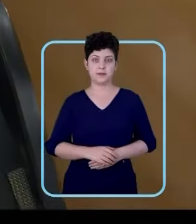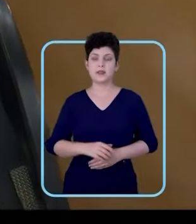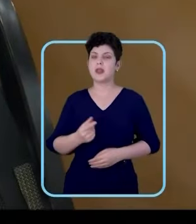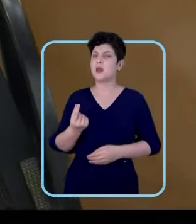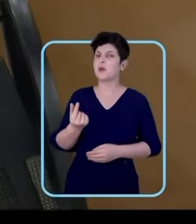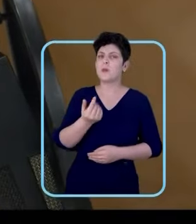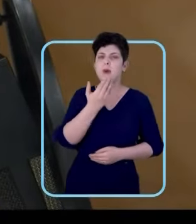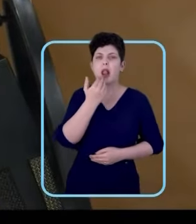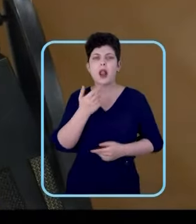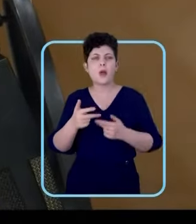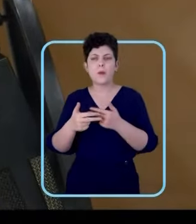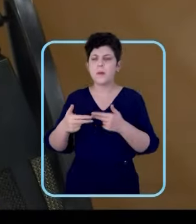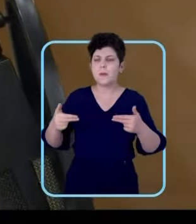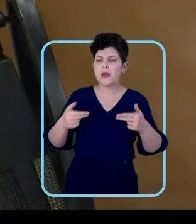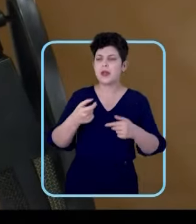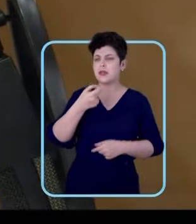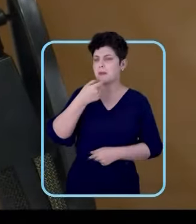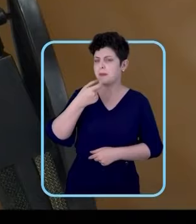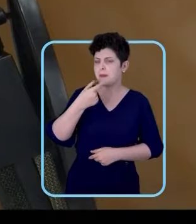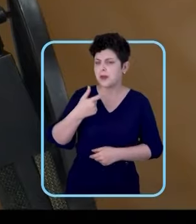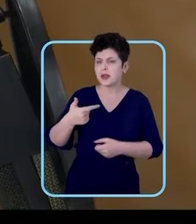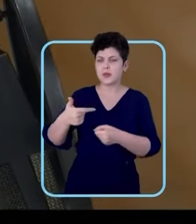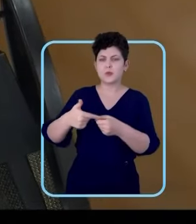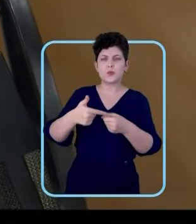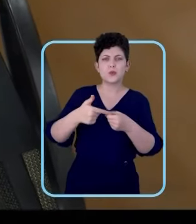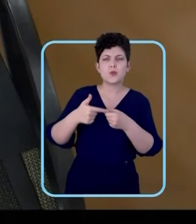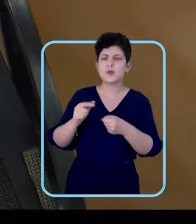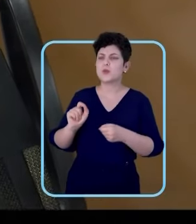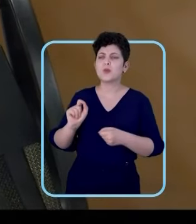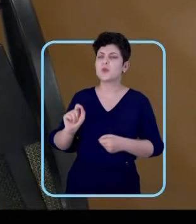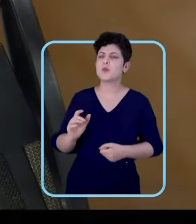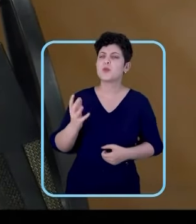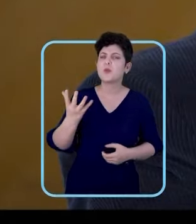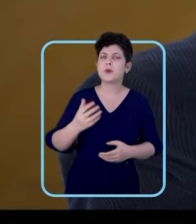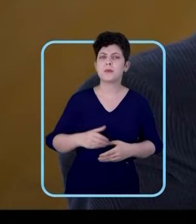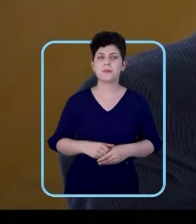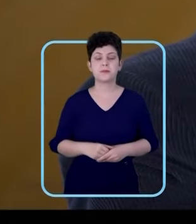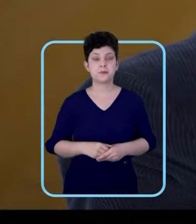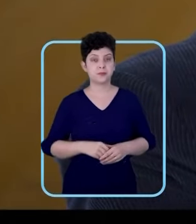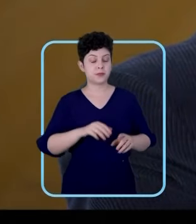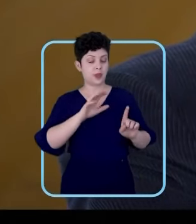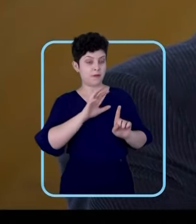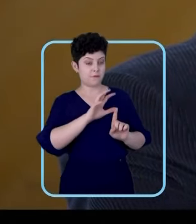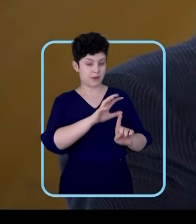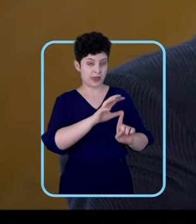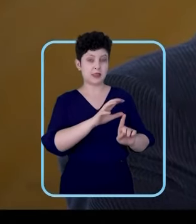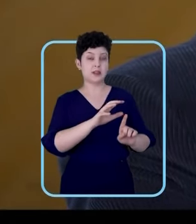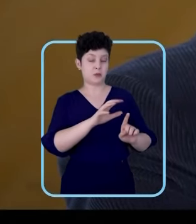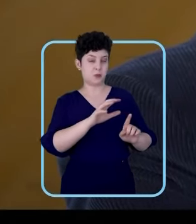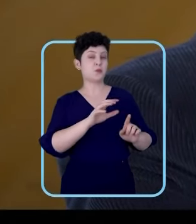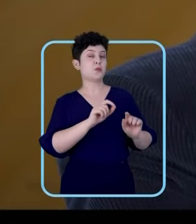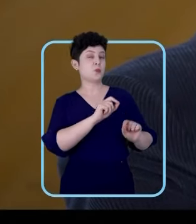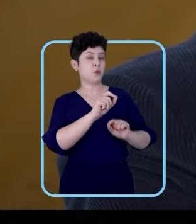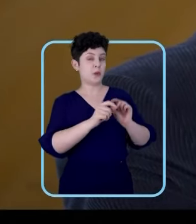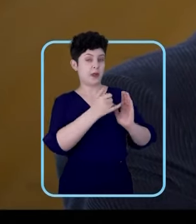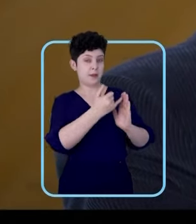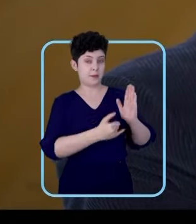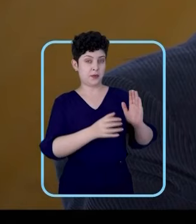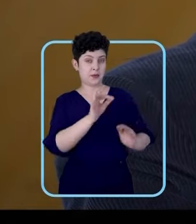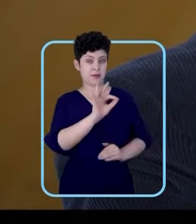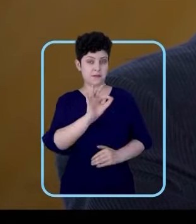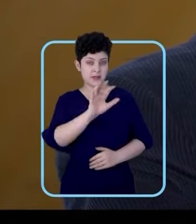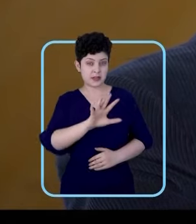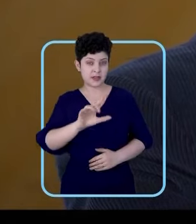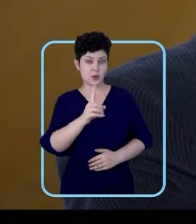E o preço dos alimentos, dos medicamentos, dos combustíveis? O vai acontecer? O impacto do imposto unifederal é a redução de